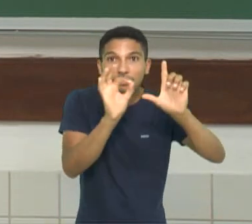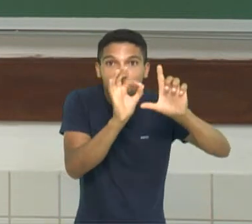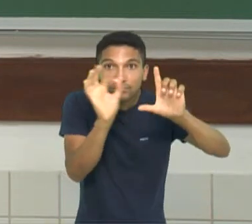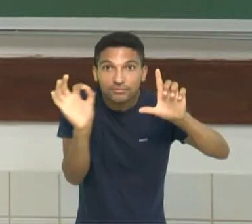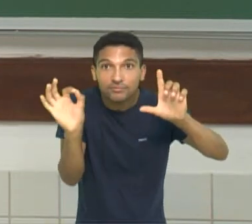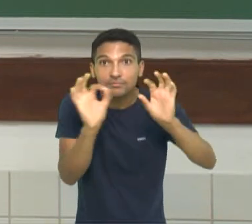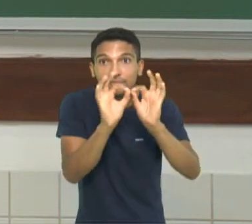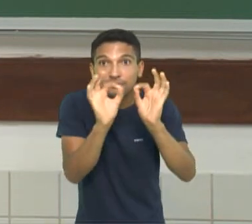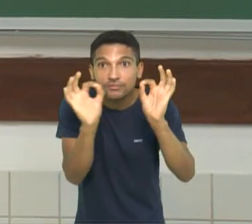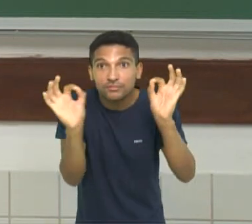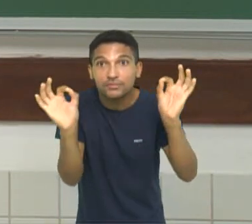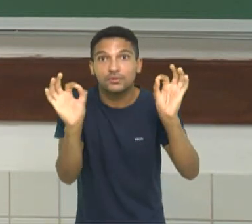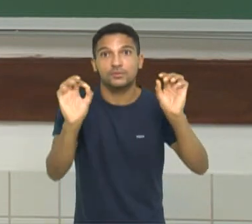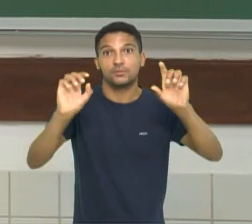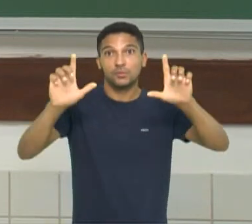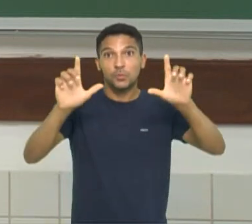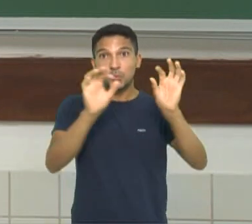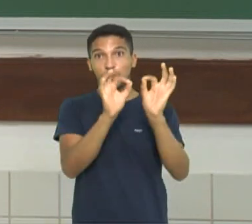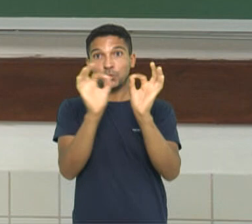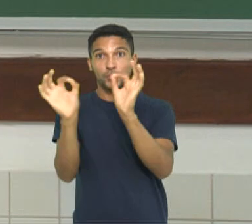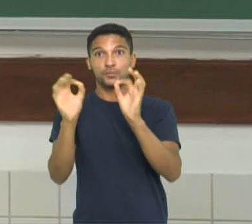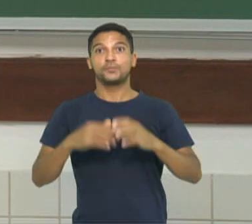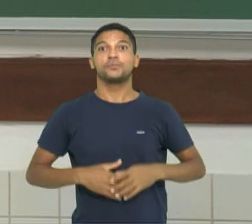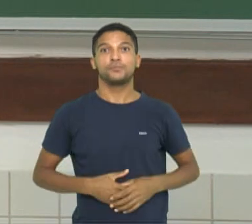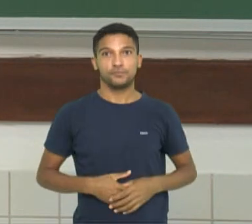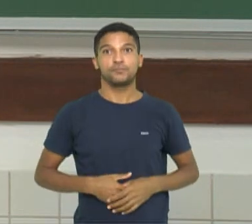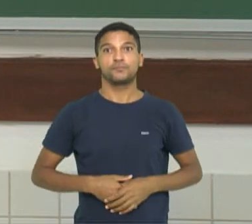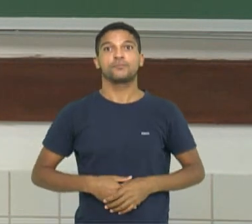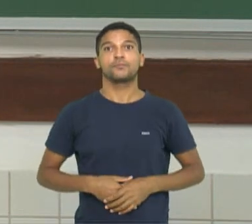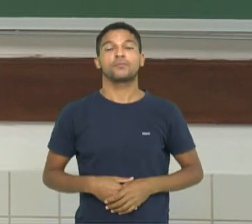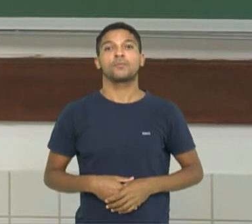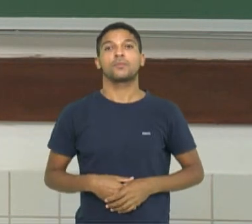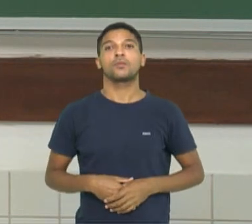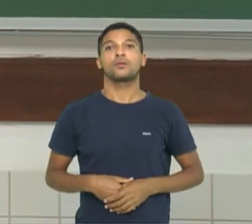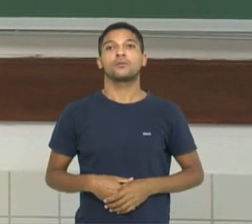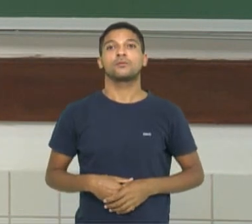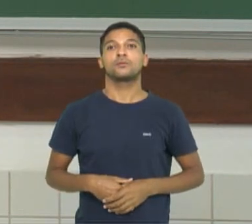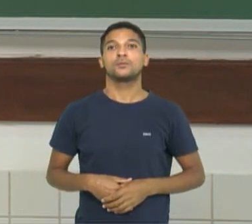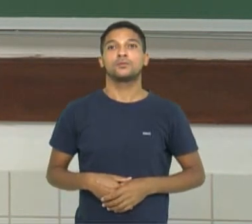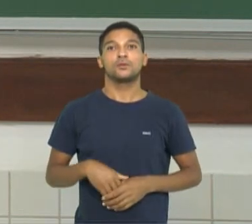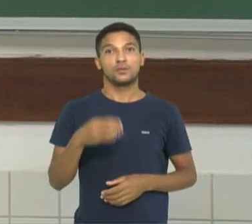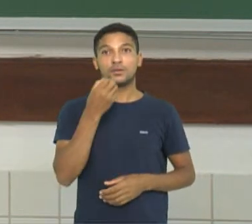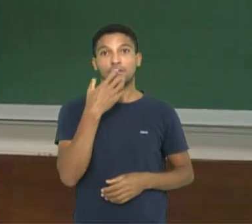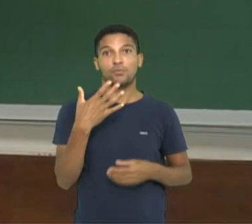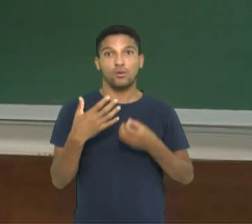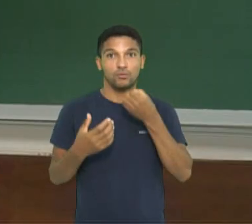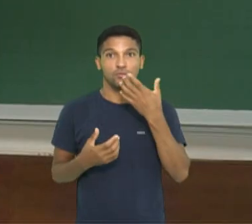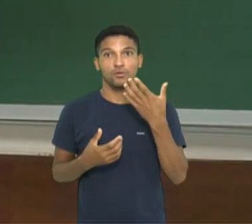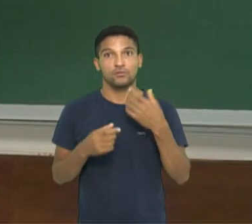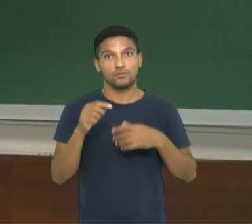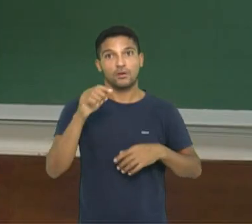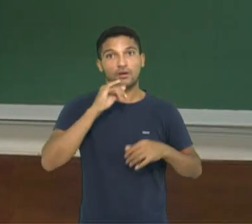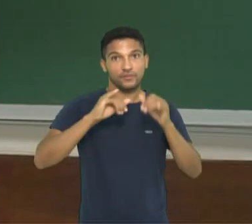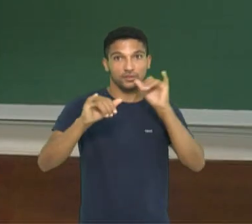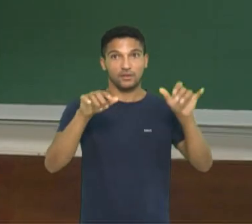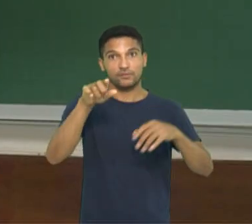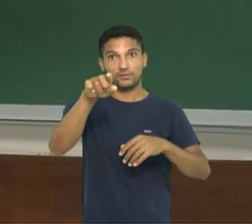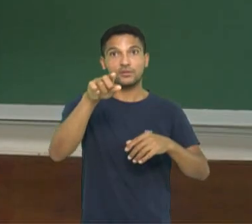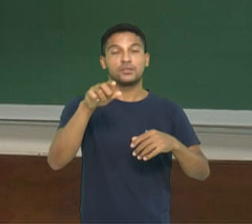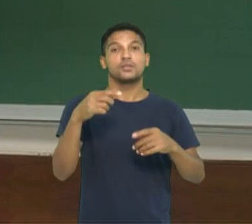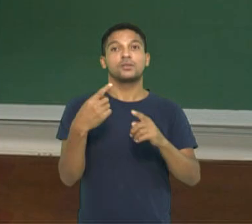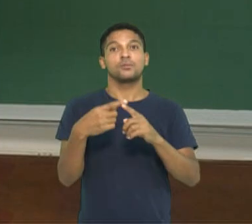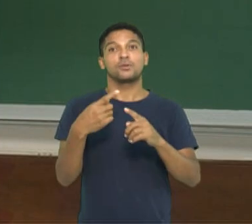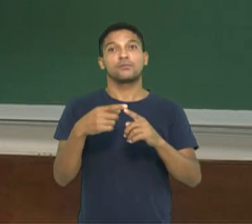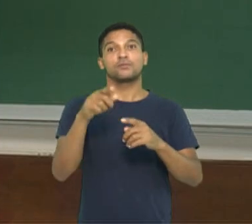Esse momento de pandemia pelo qual todos nós estamos passando. Então, é sempre bom a gente fazer o lembrete para os estudantes que têm acesso